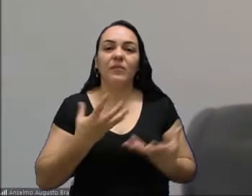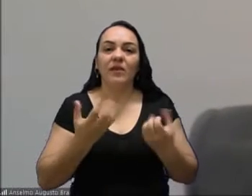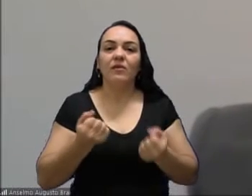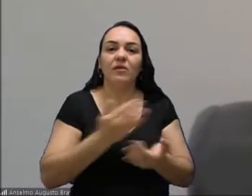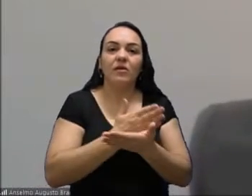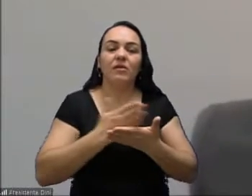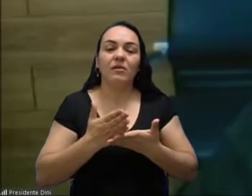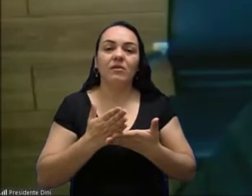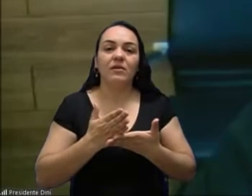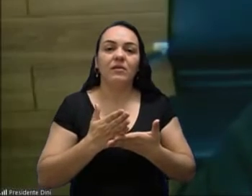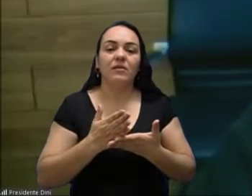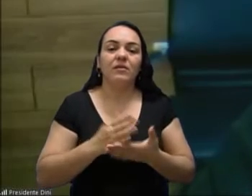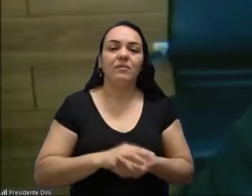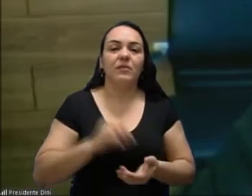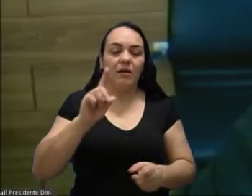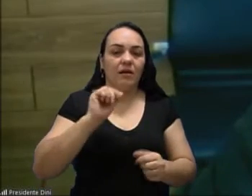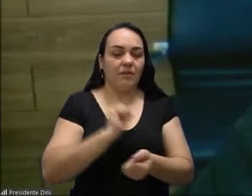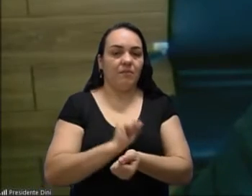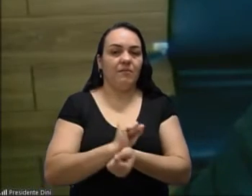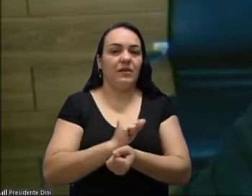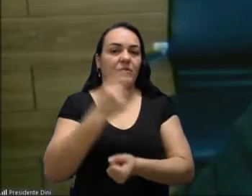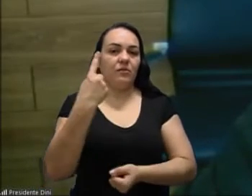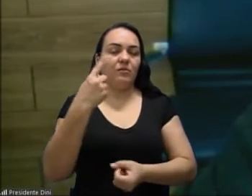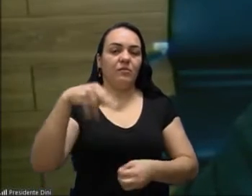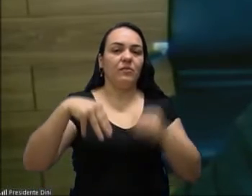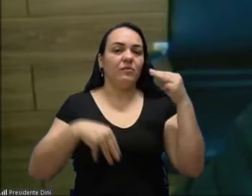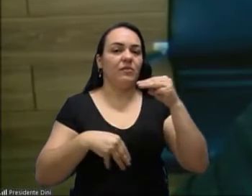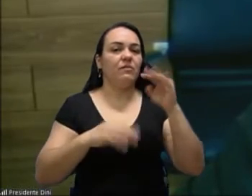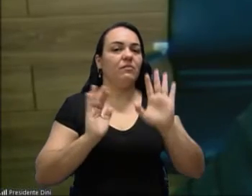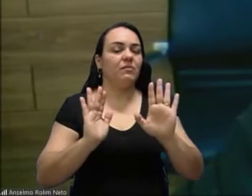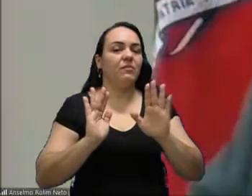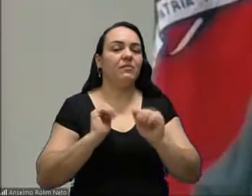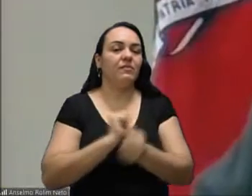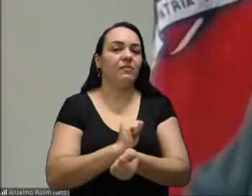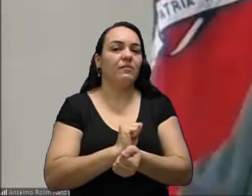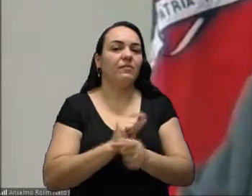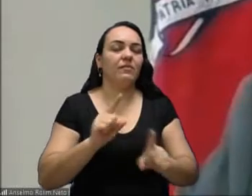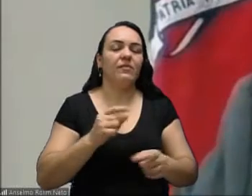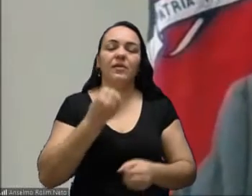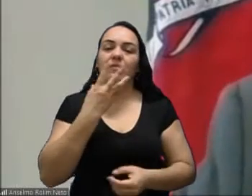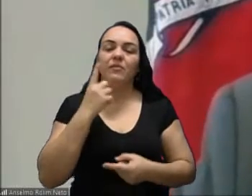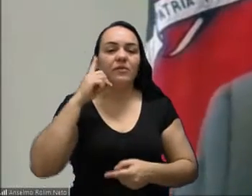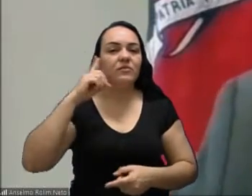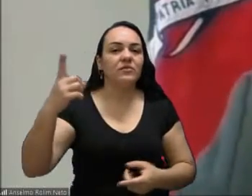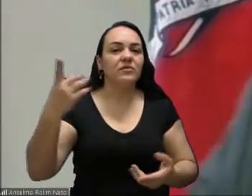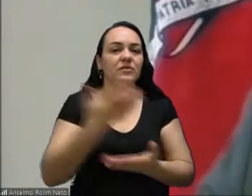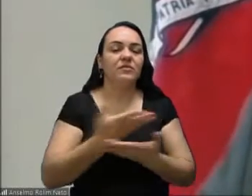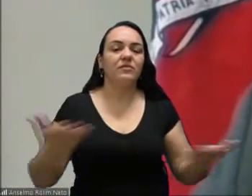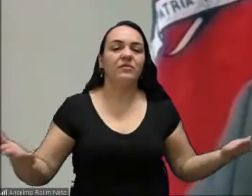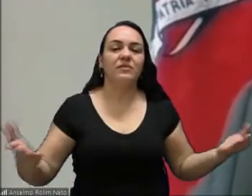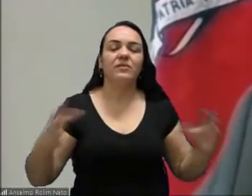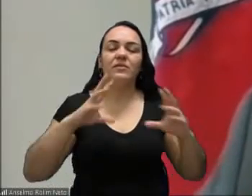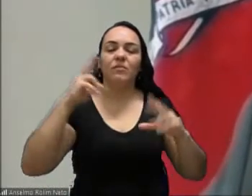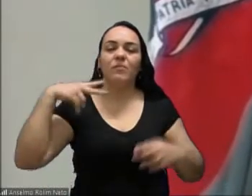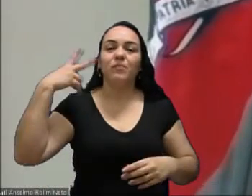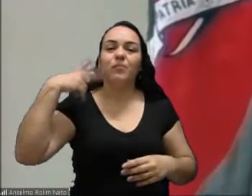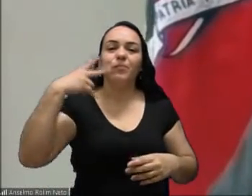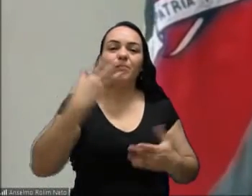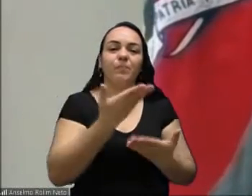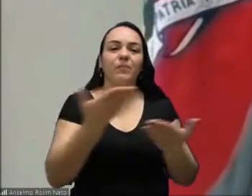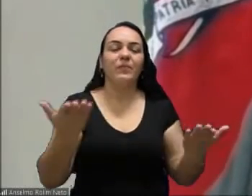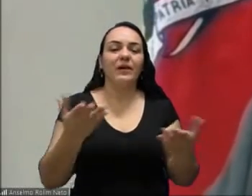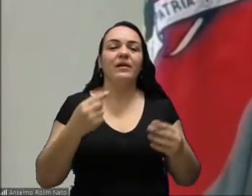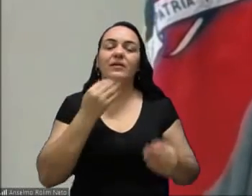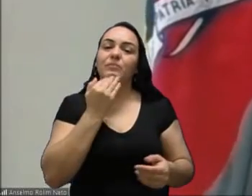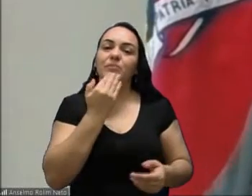iniciar Só um minuto, só um minuto só, vereador Anselmo Neto. Bom dia, senhor presidente, vereadoras, vereadores. Eu queria